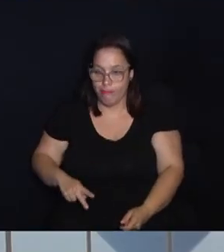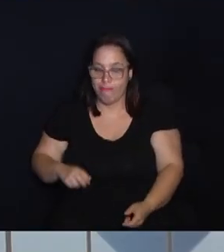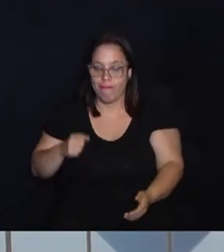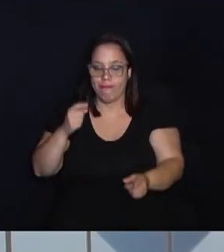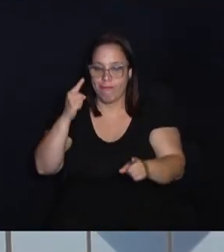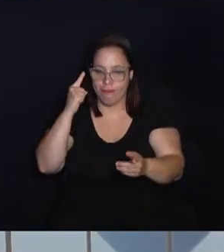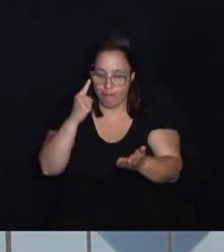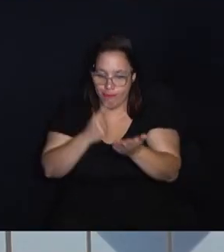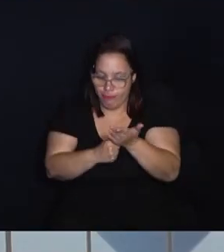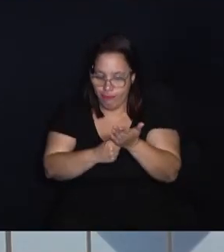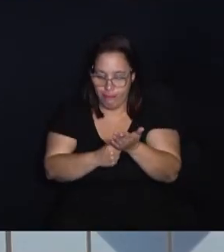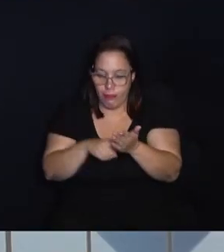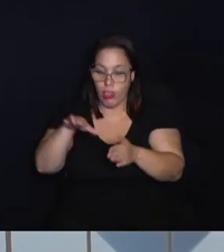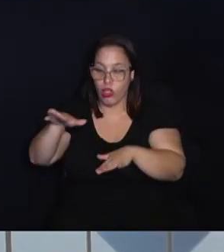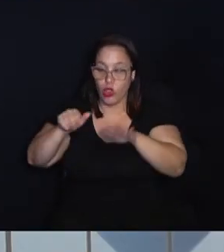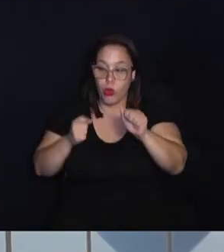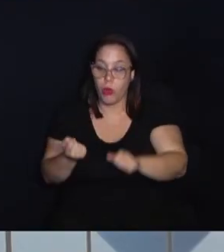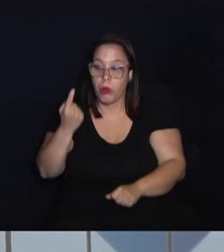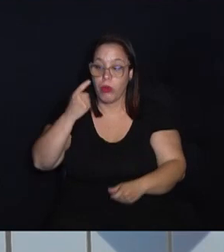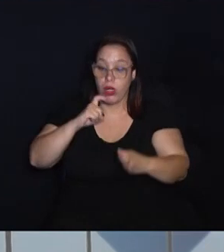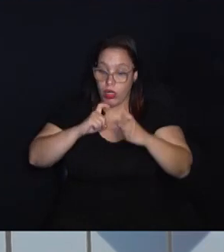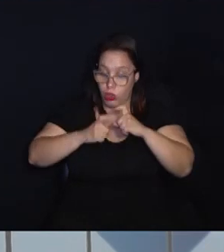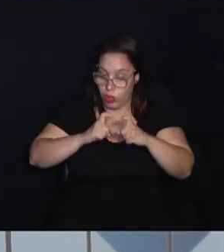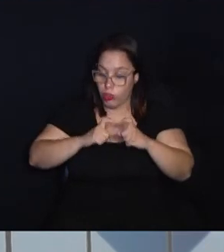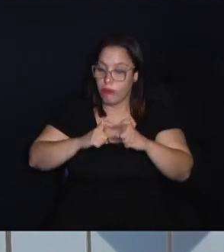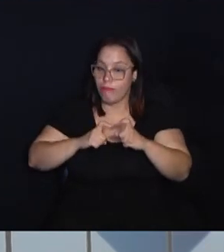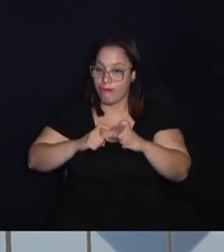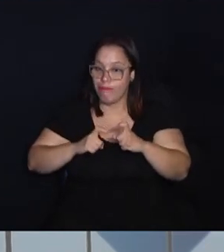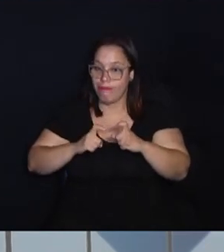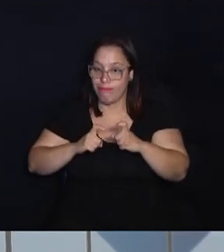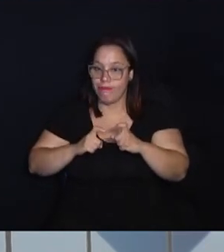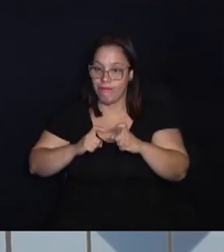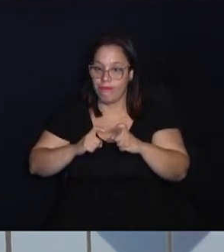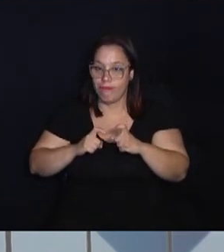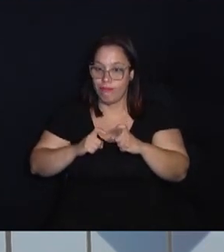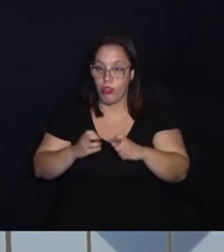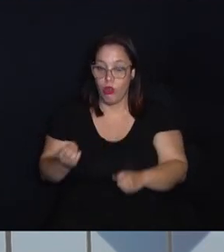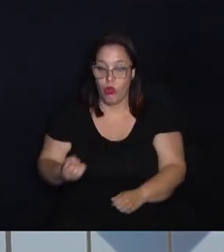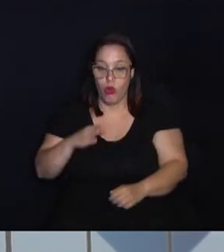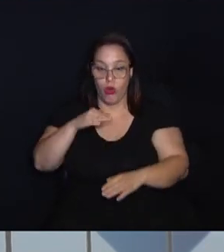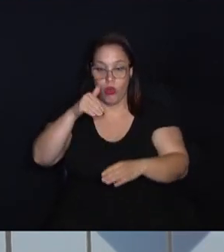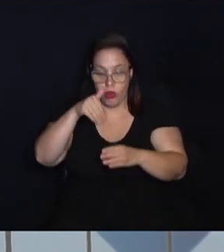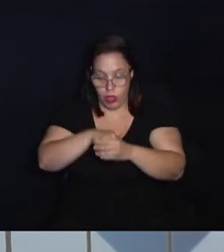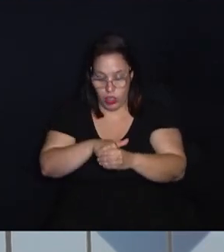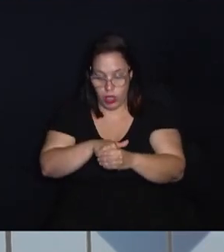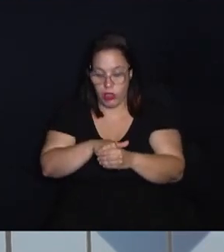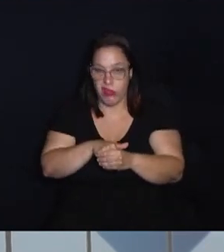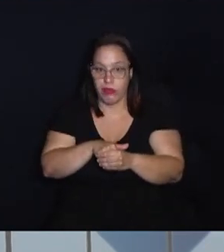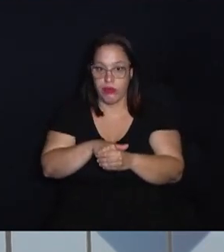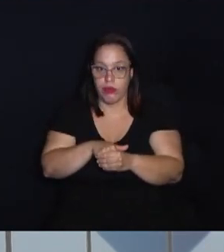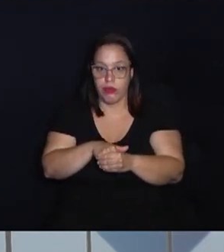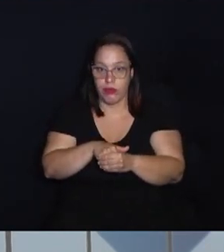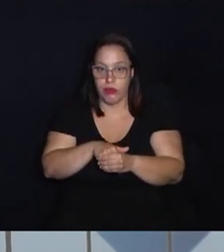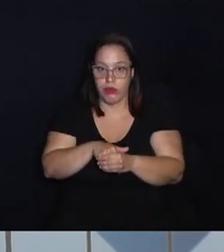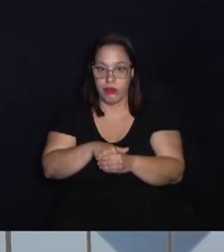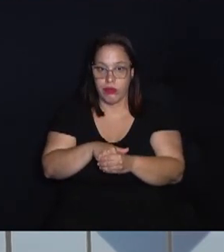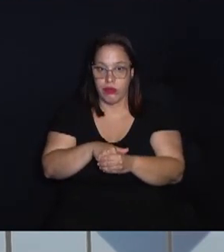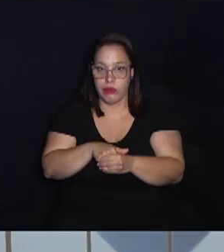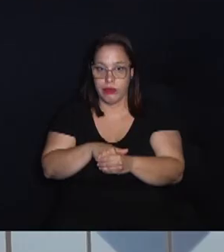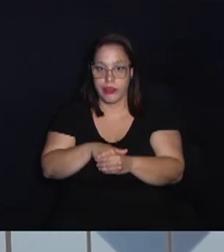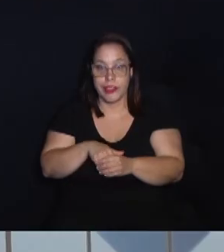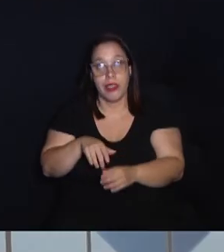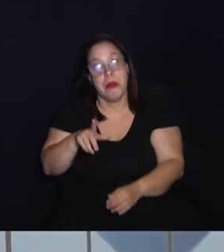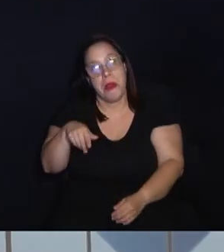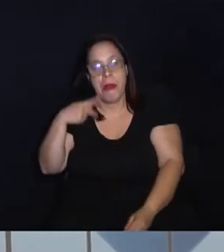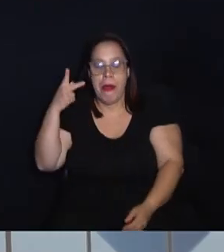de chamar essa primeira reunião, onde será feita a nova eleição, né? Se os